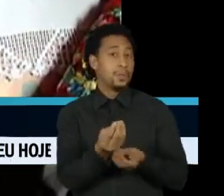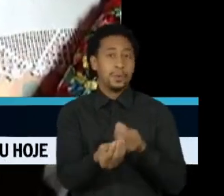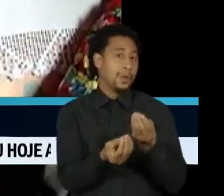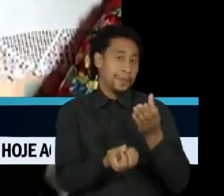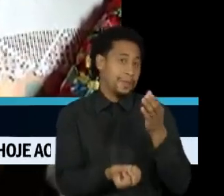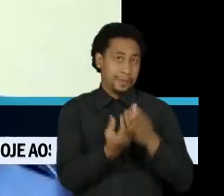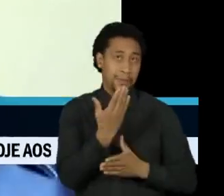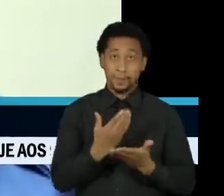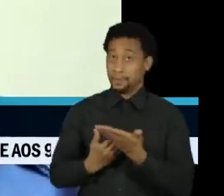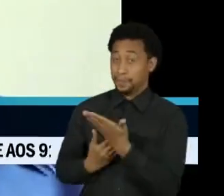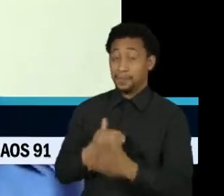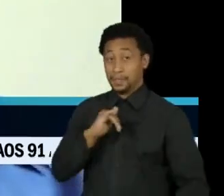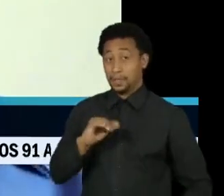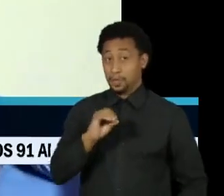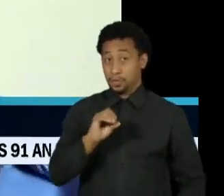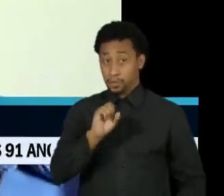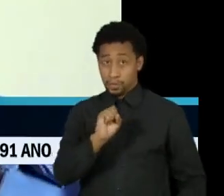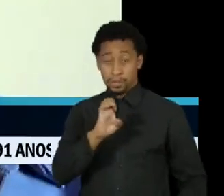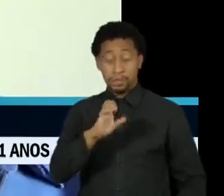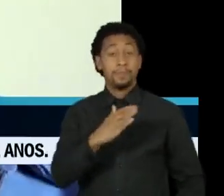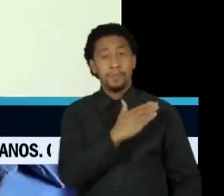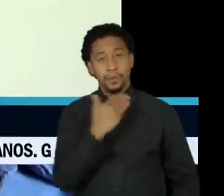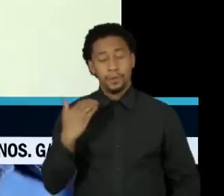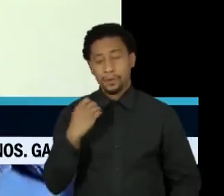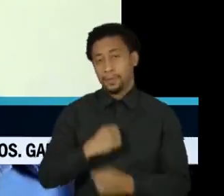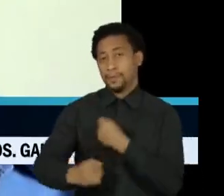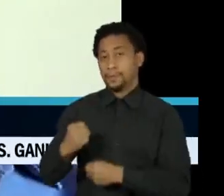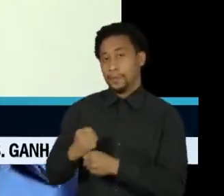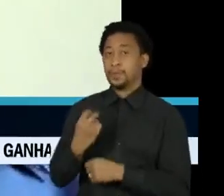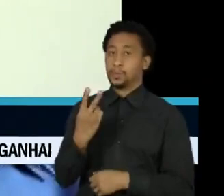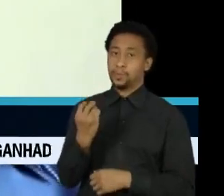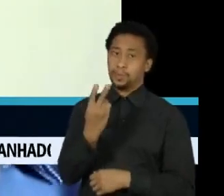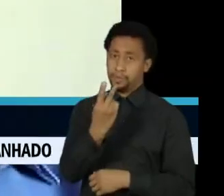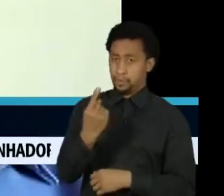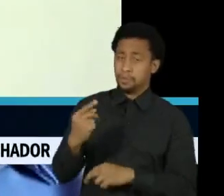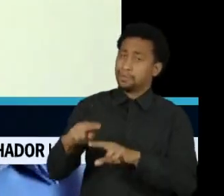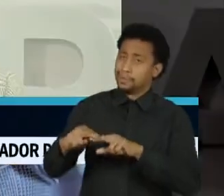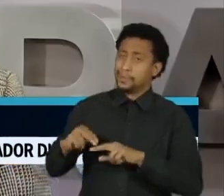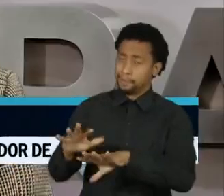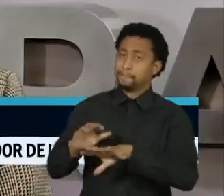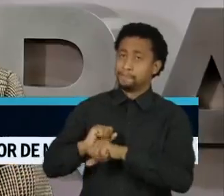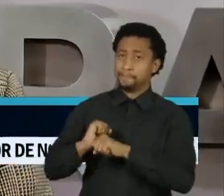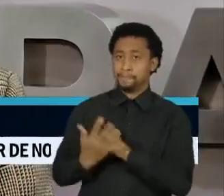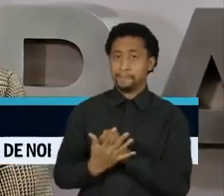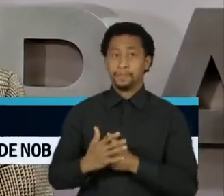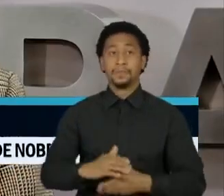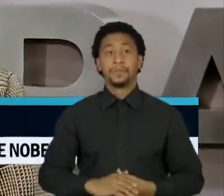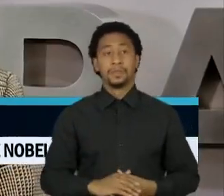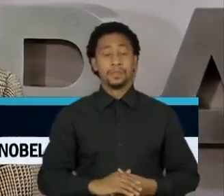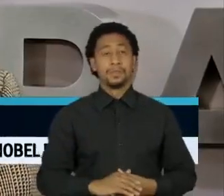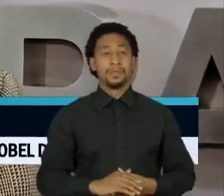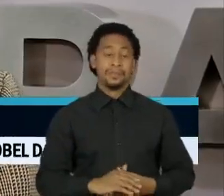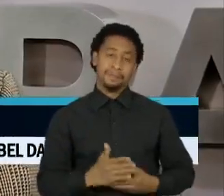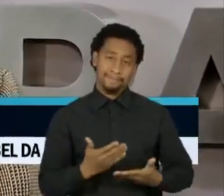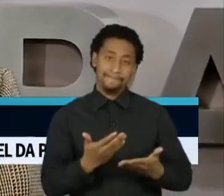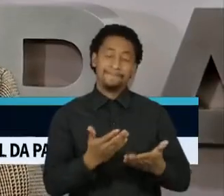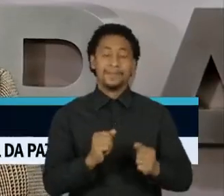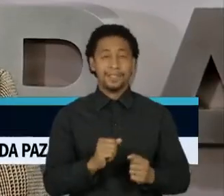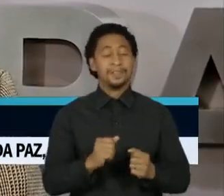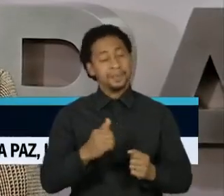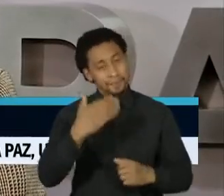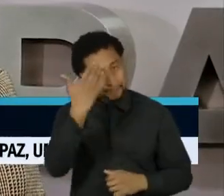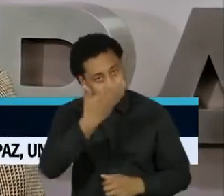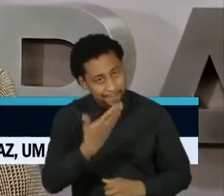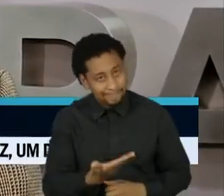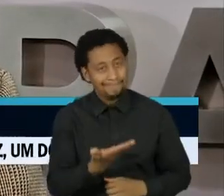José Antônio Severo que morreu no ano passado vítima da convite 1960 dedico